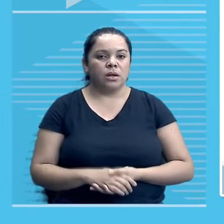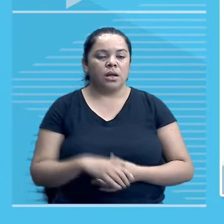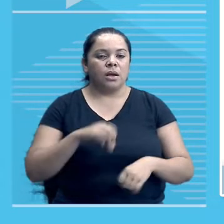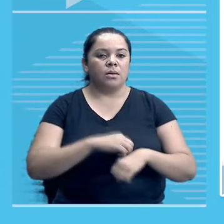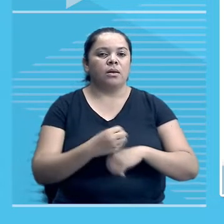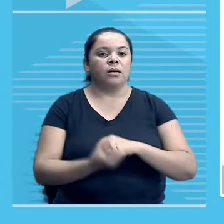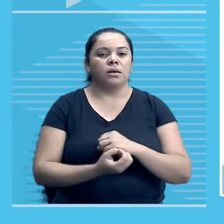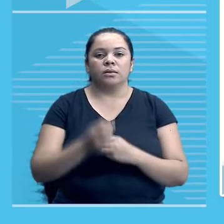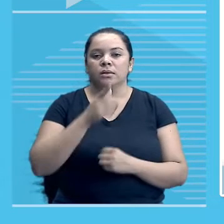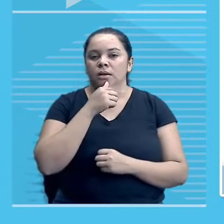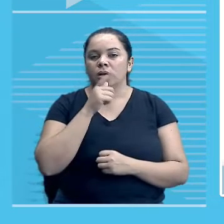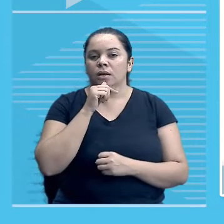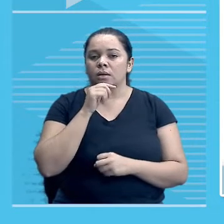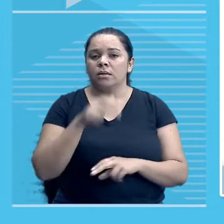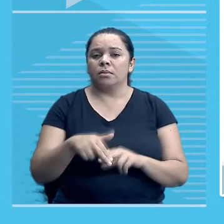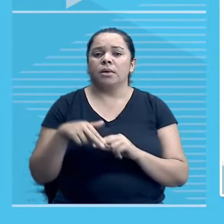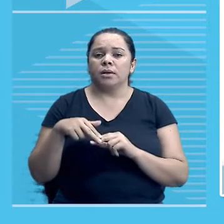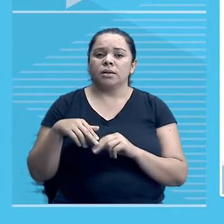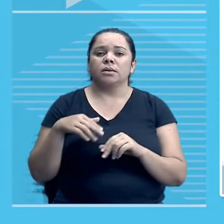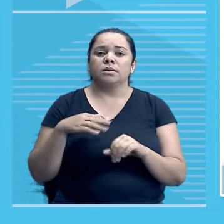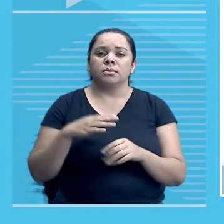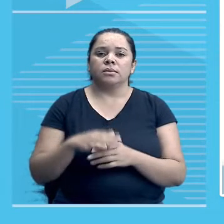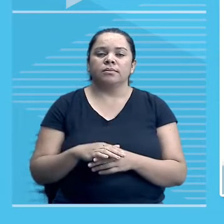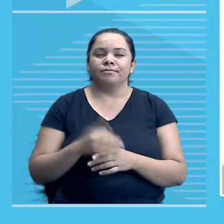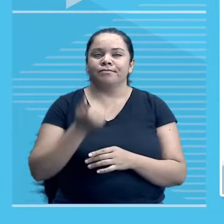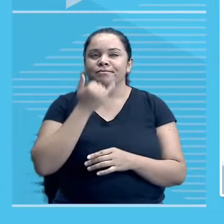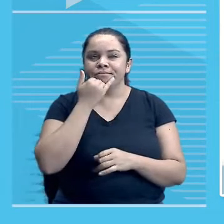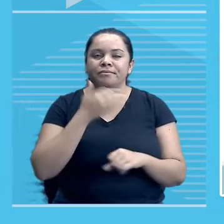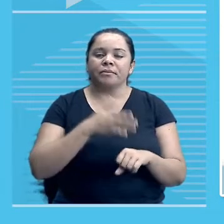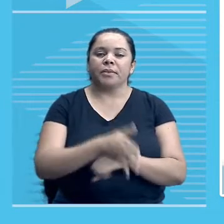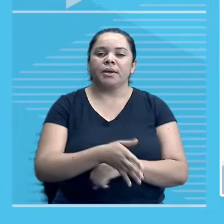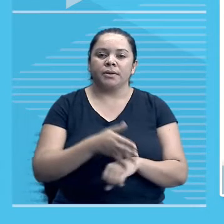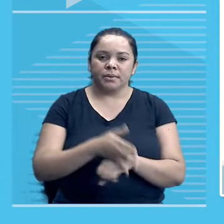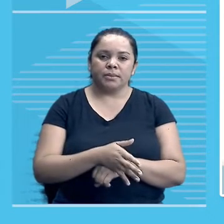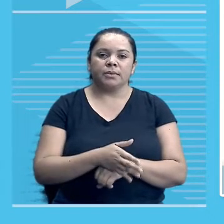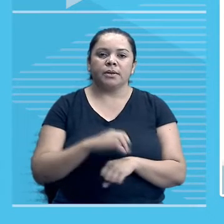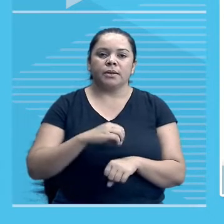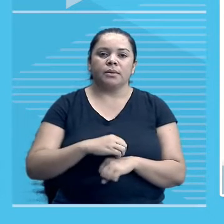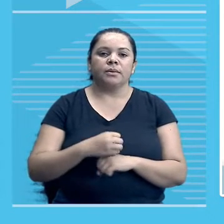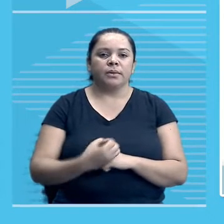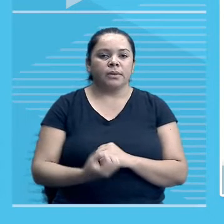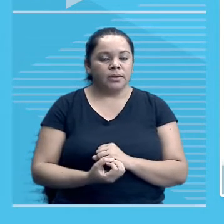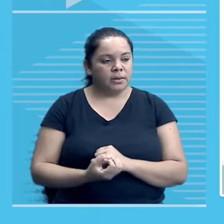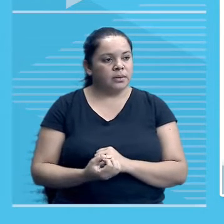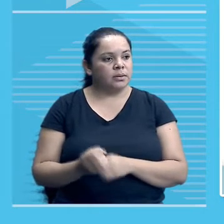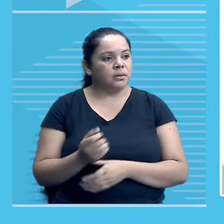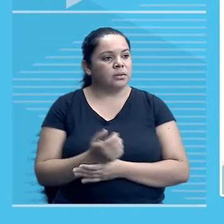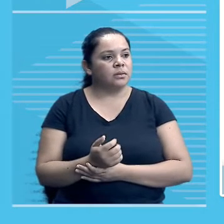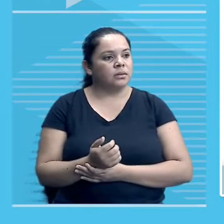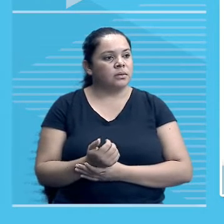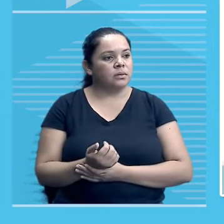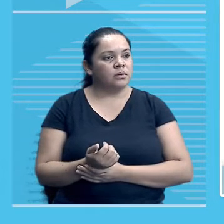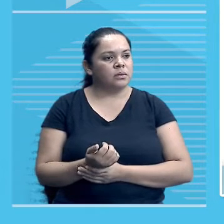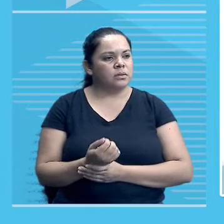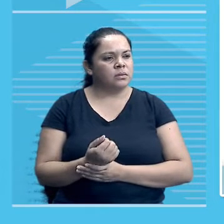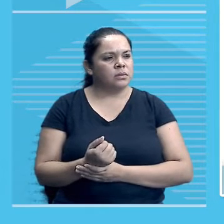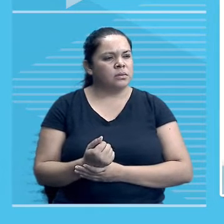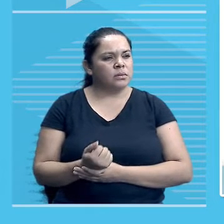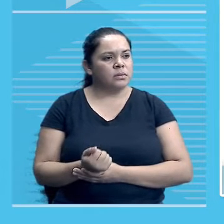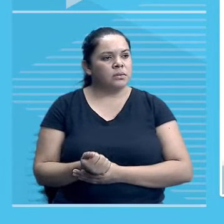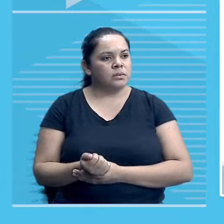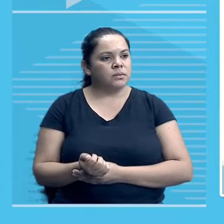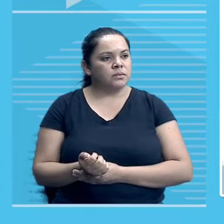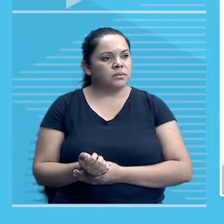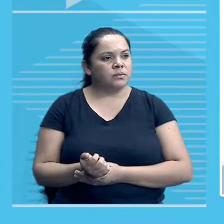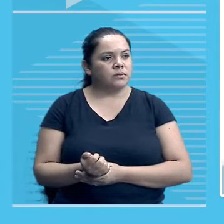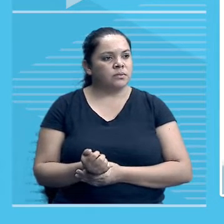o sal anidro ou desidratado é aquele que não apresenta água na sua composição, tá? Então, é bem